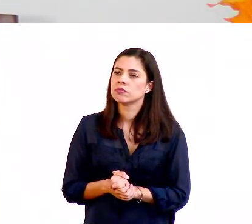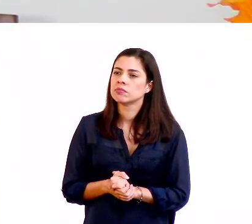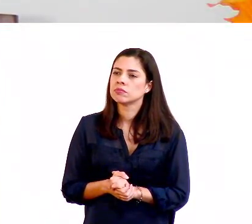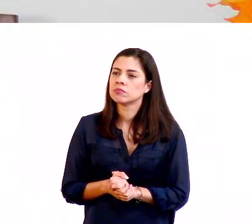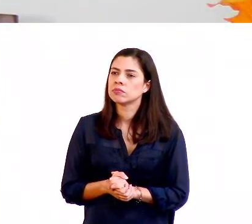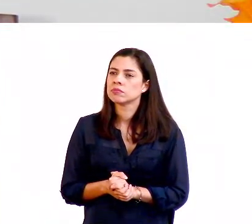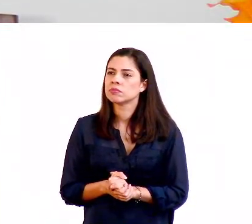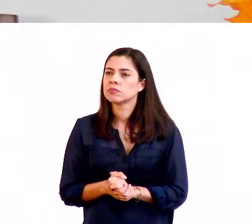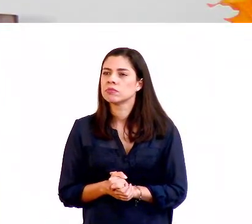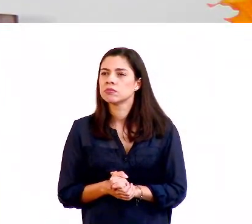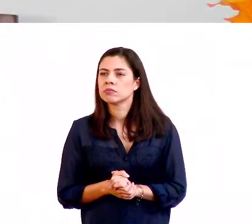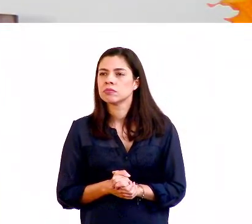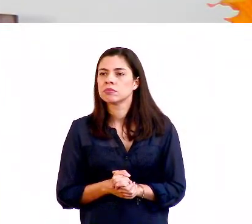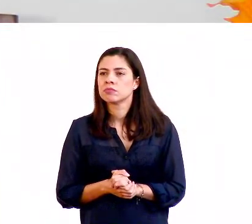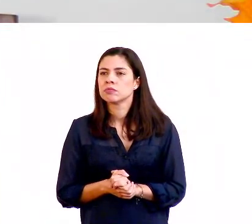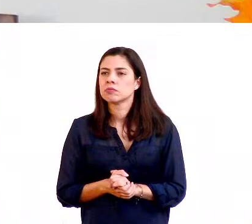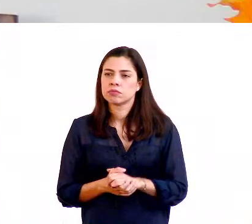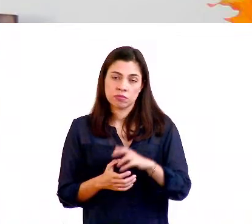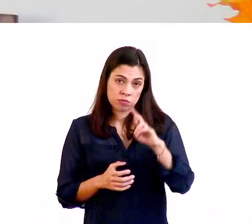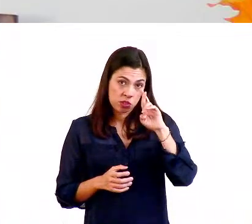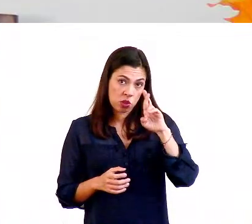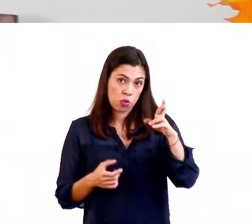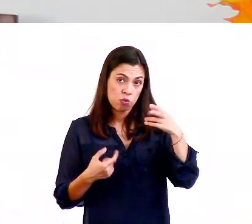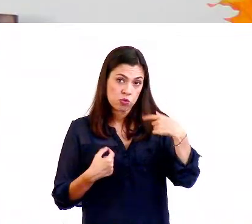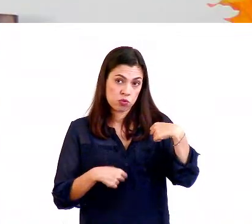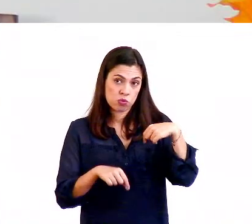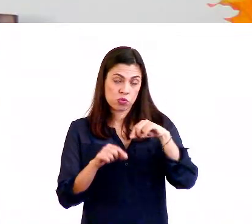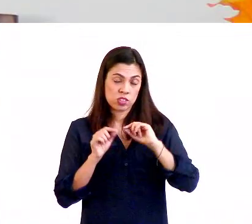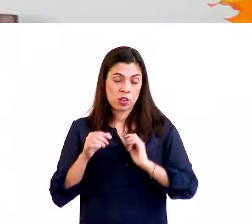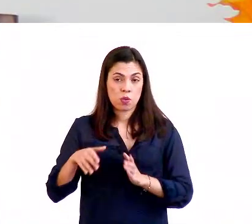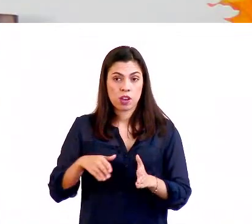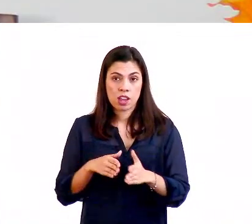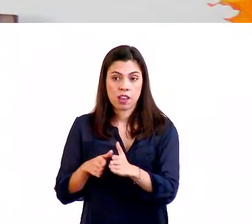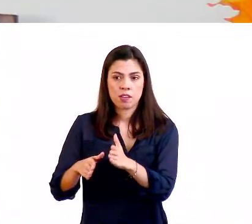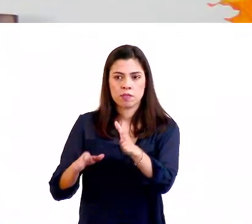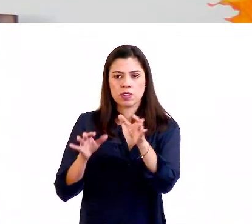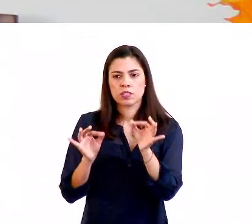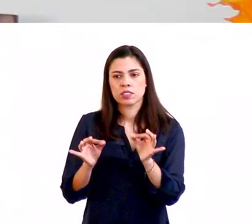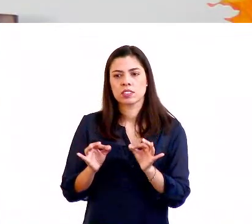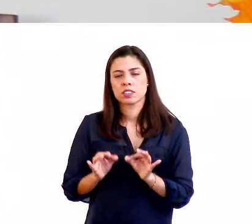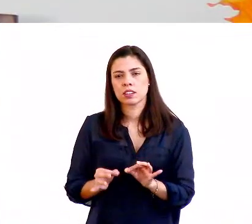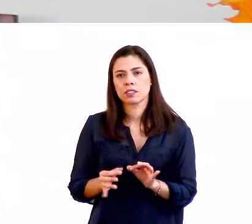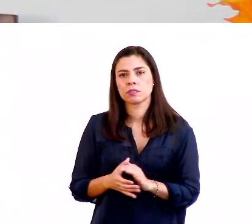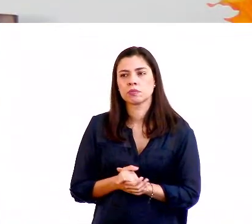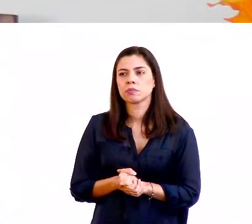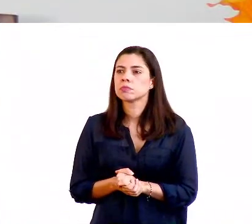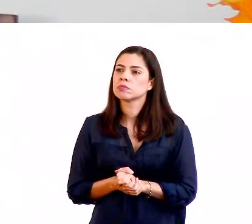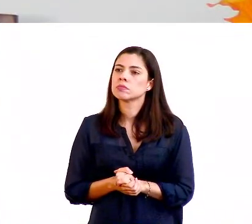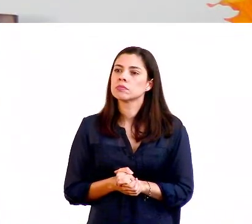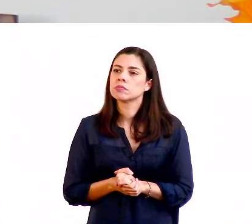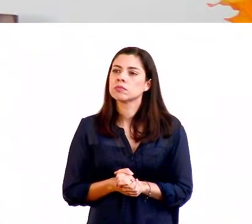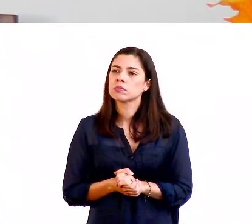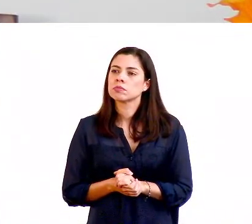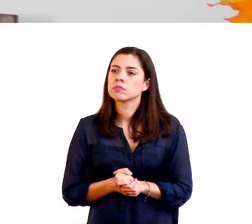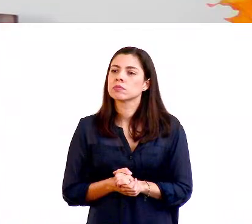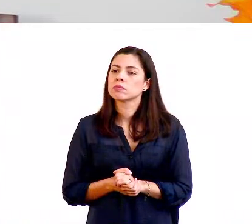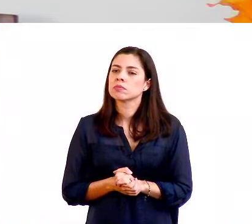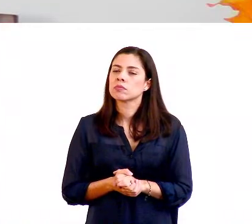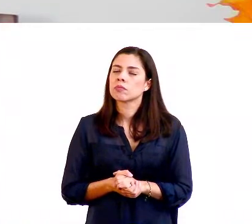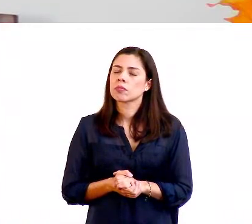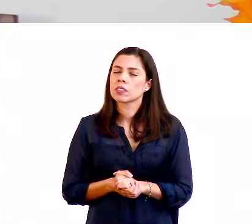certo, uma vez que o Senhor nos colocou no caminho certo, então agora Ele diz, vá em frente e cada vez mais